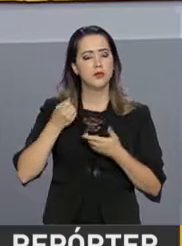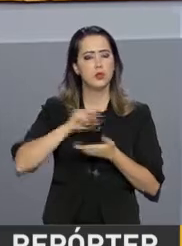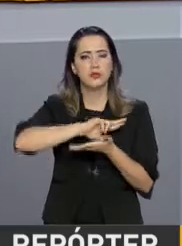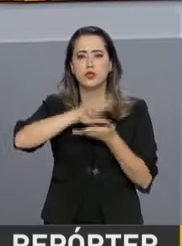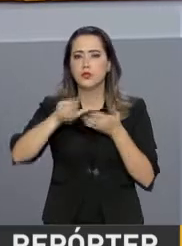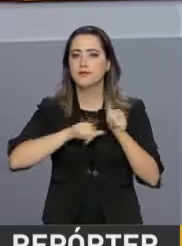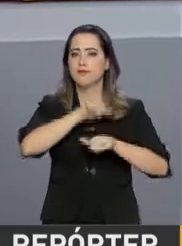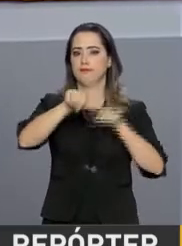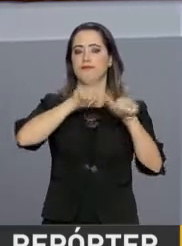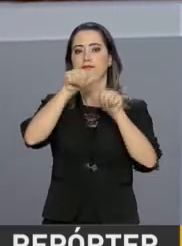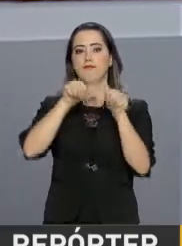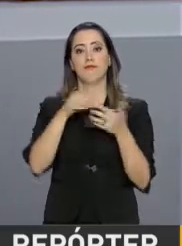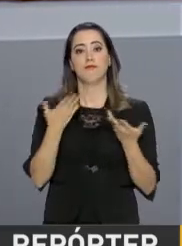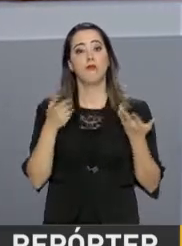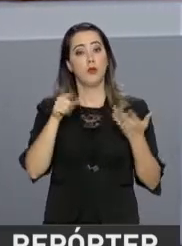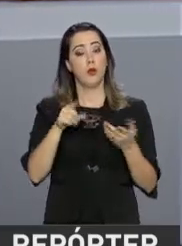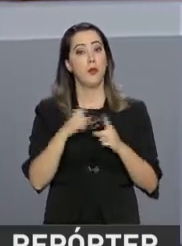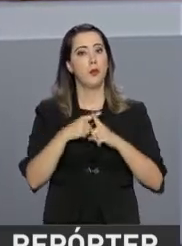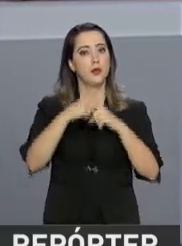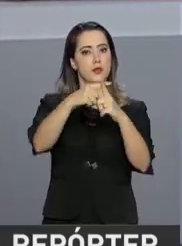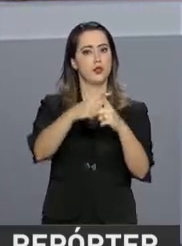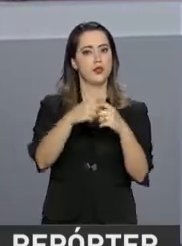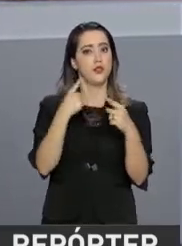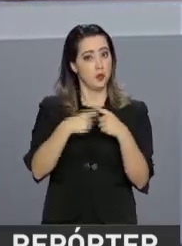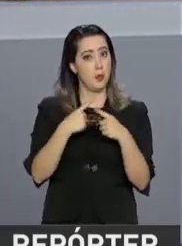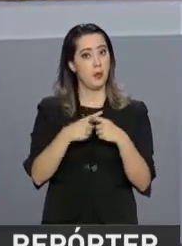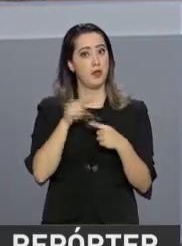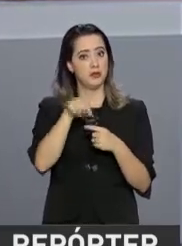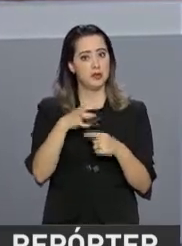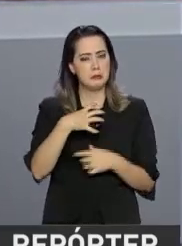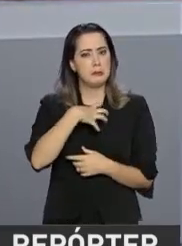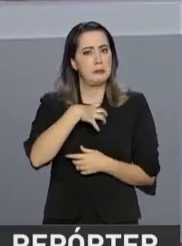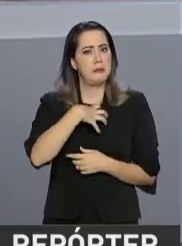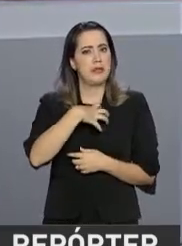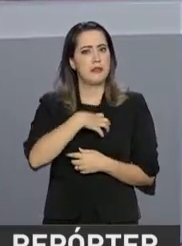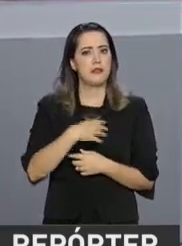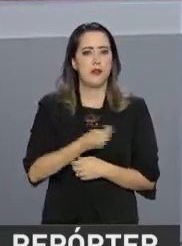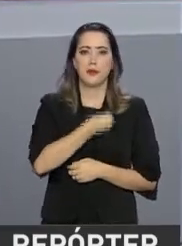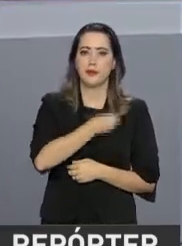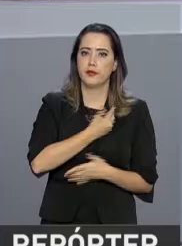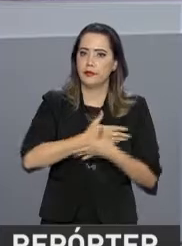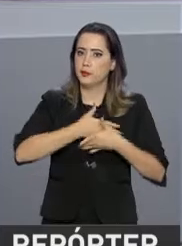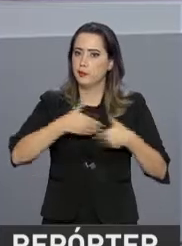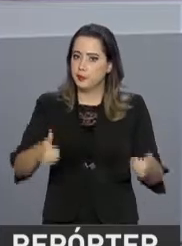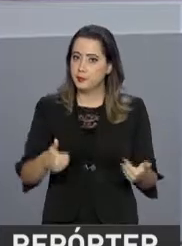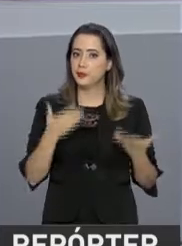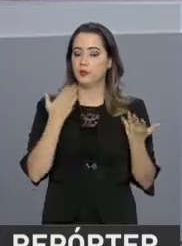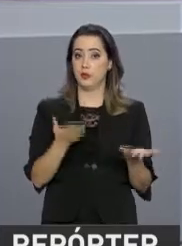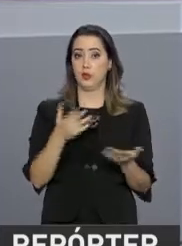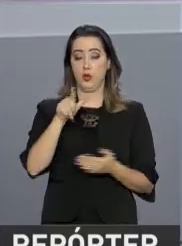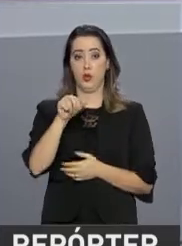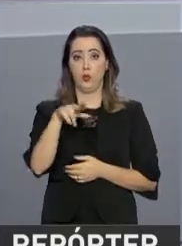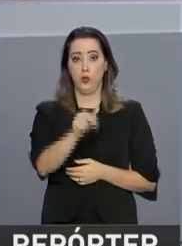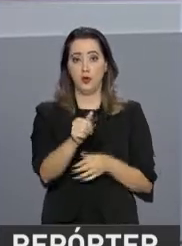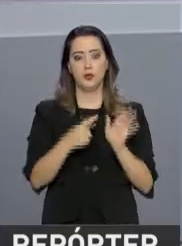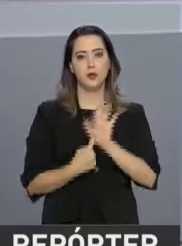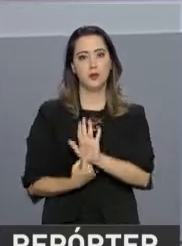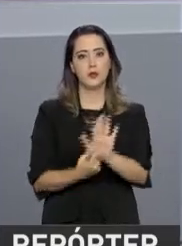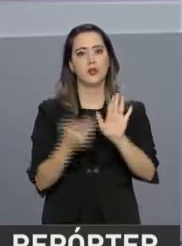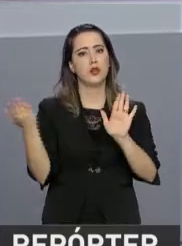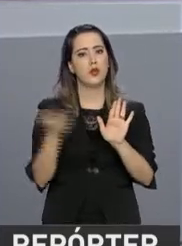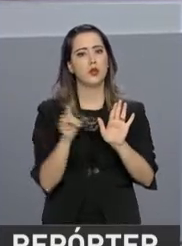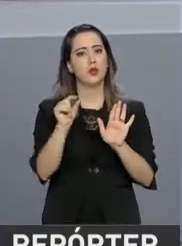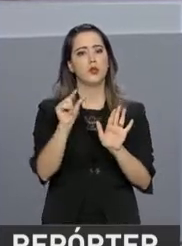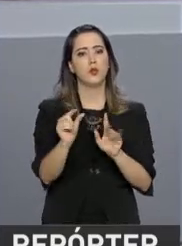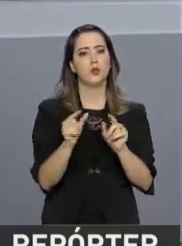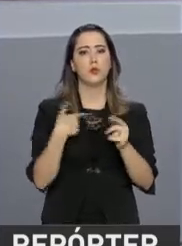por grandes transformações. Mudanças positivas que podem ser sentidas na vida dos brasileiros. A repórter Luana Karen mostra agora para a